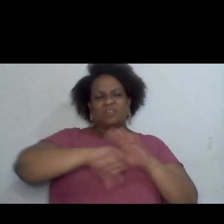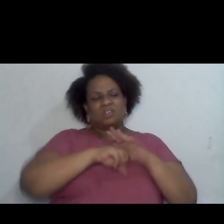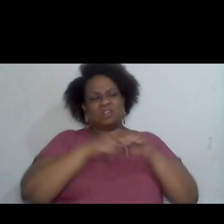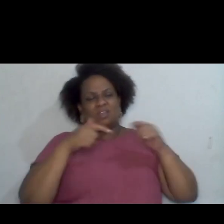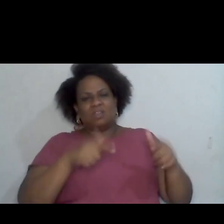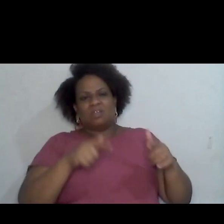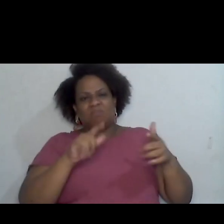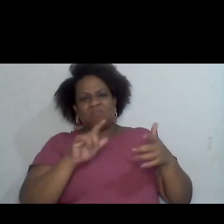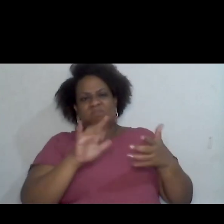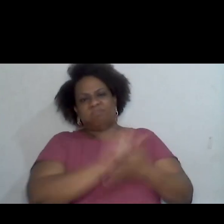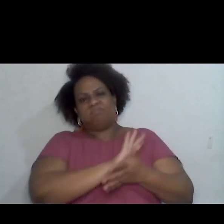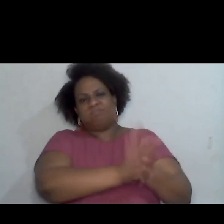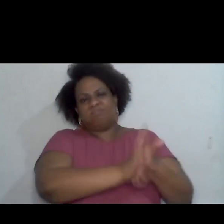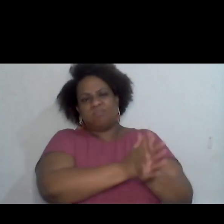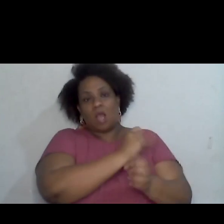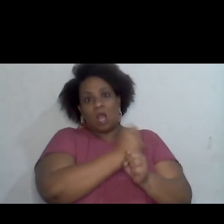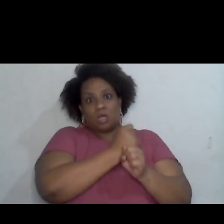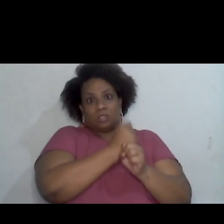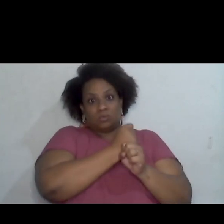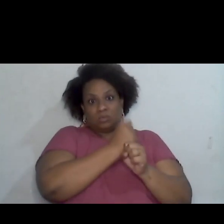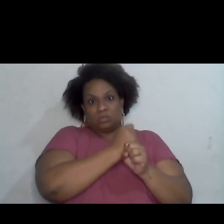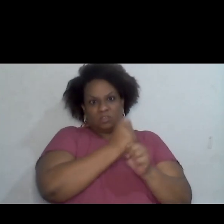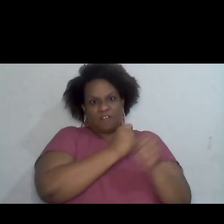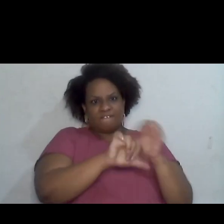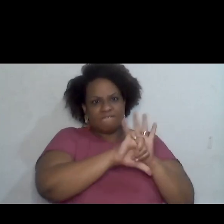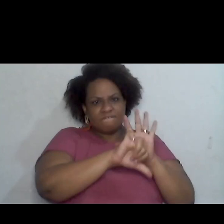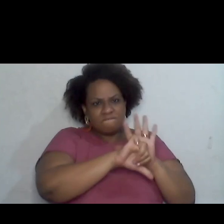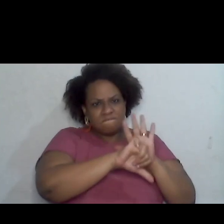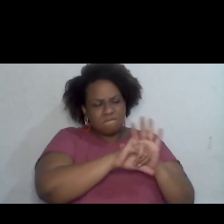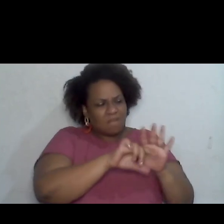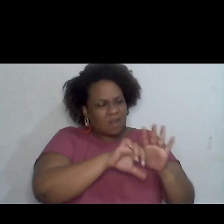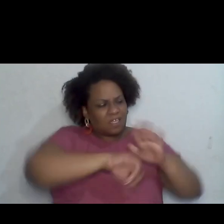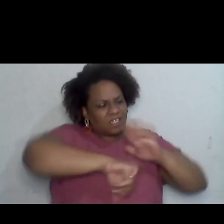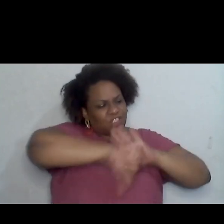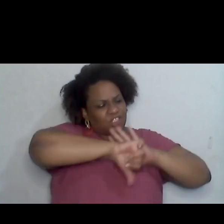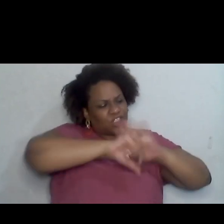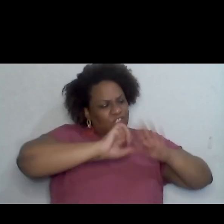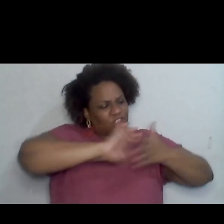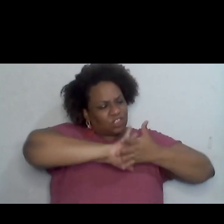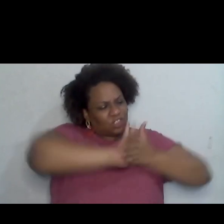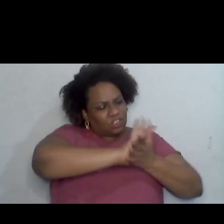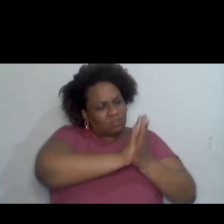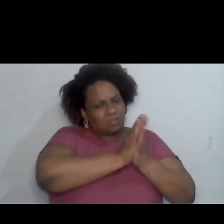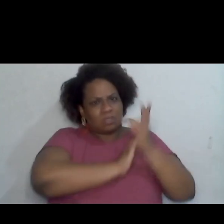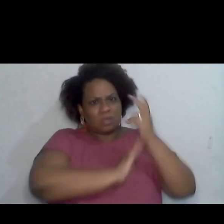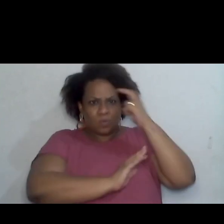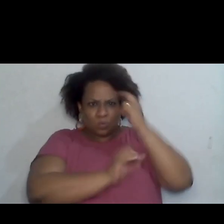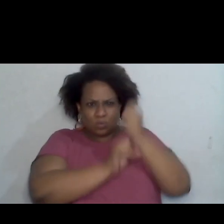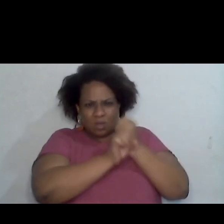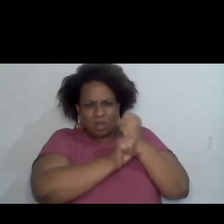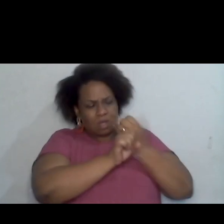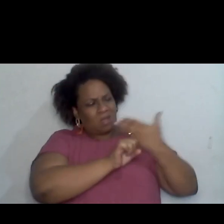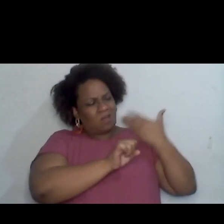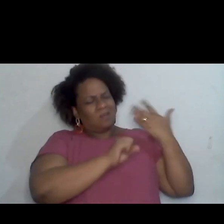pode ficar alheio a isso. A criminalização e destruição da cultura que foi feita no Brasil nos últimos anos deixou marcas